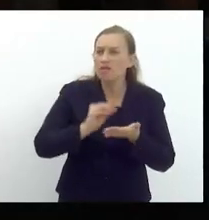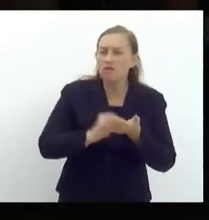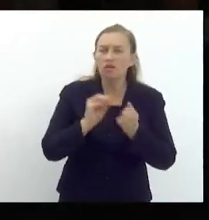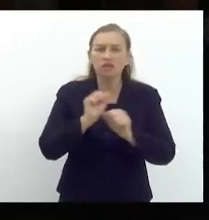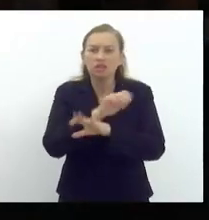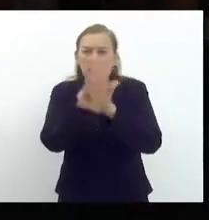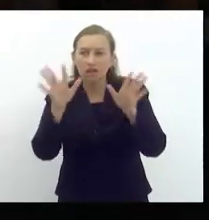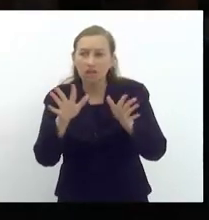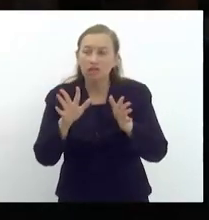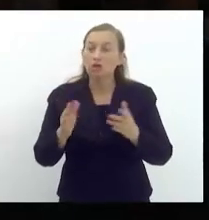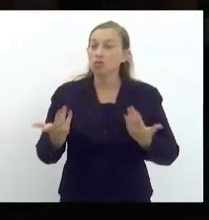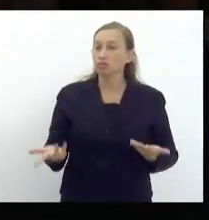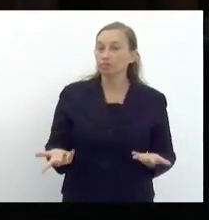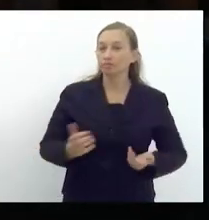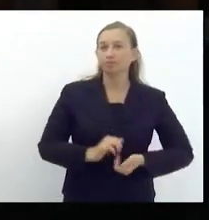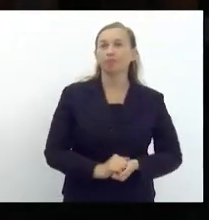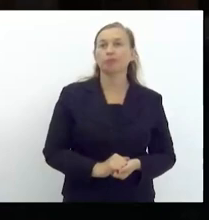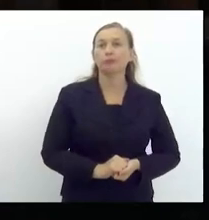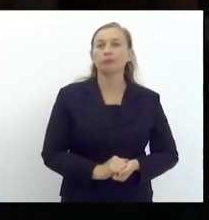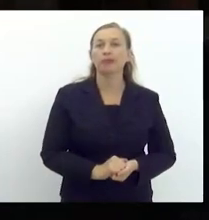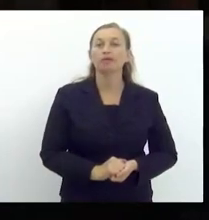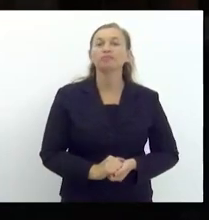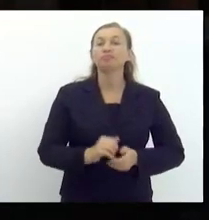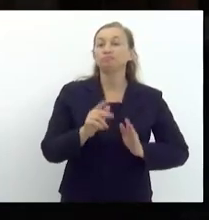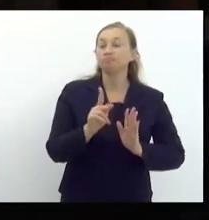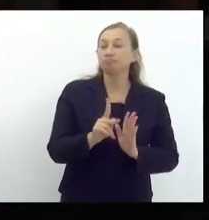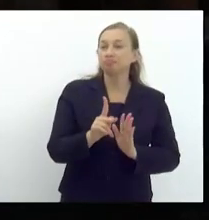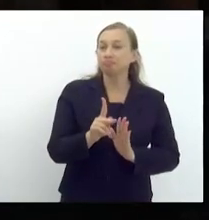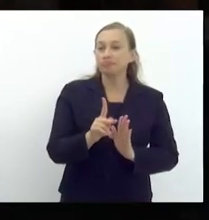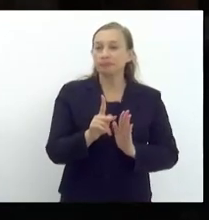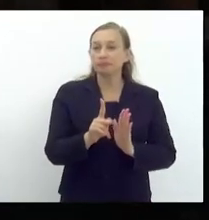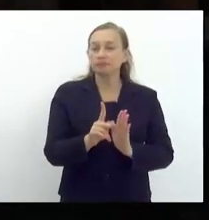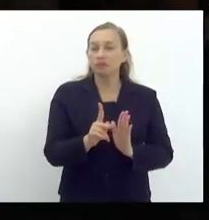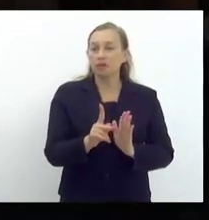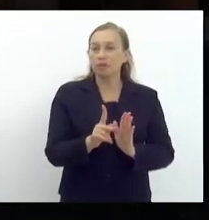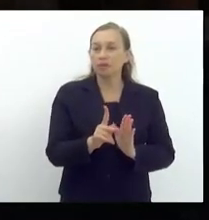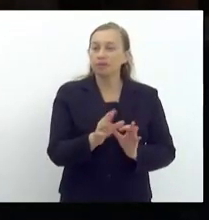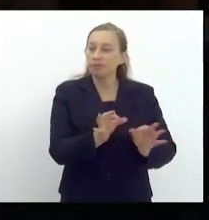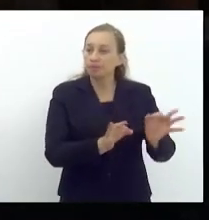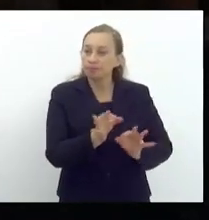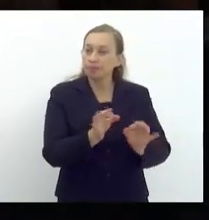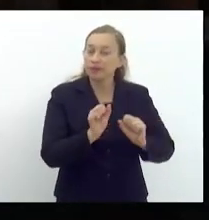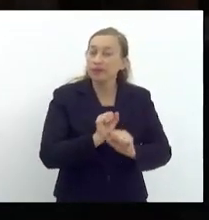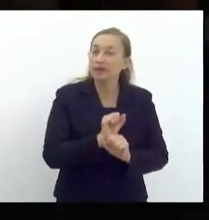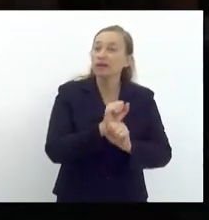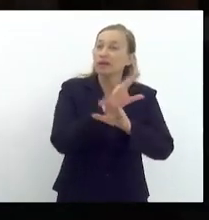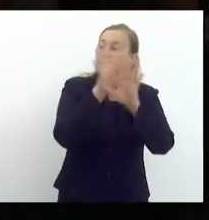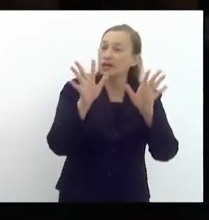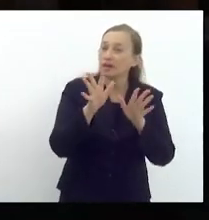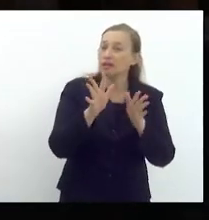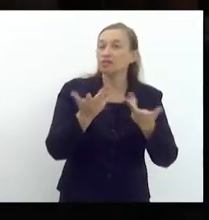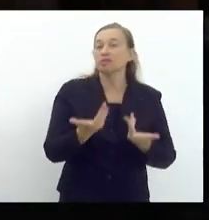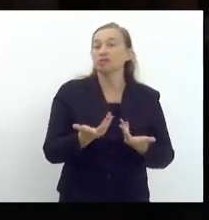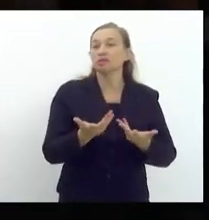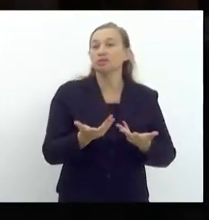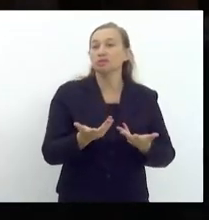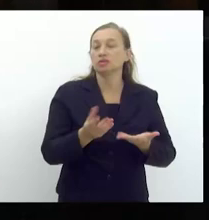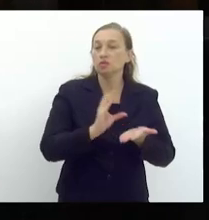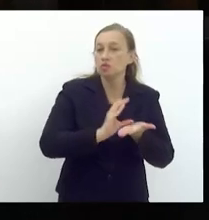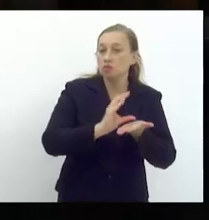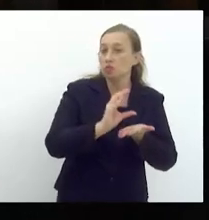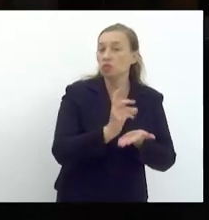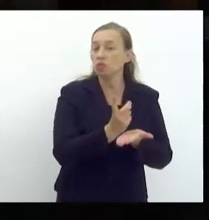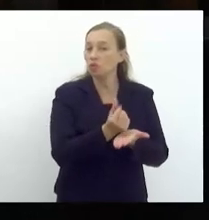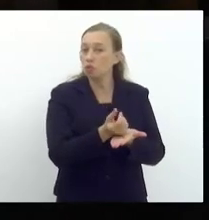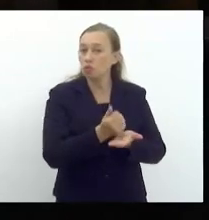com a situação desse programa não não ter dado clareza sobre a disponibilização dos recursos